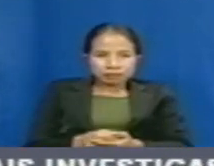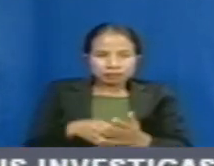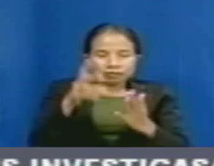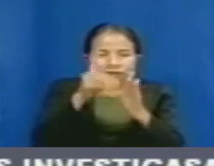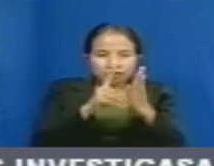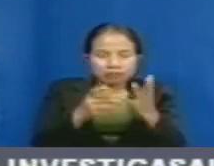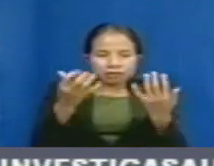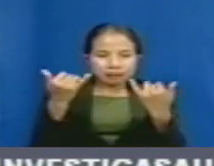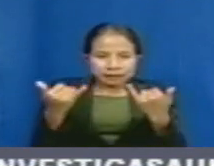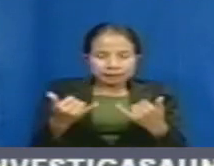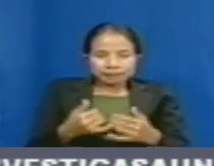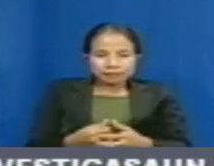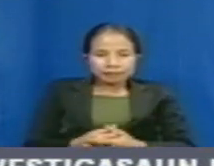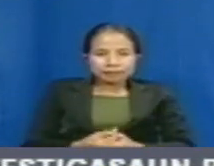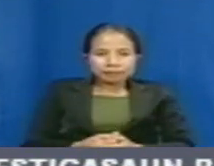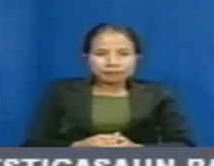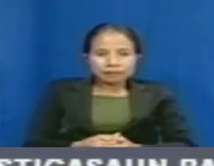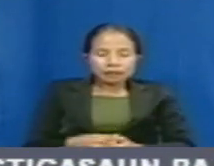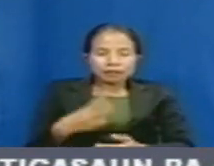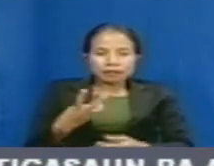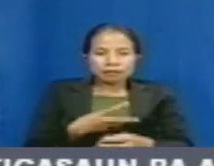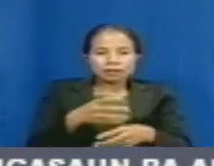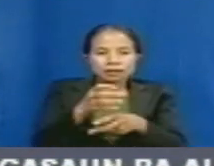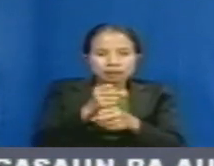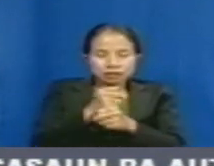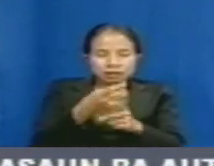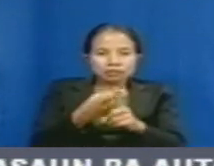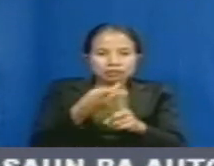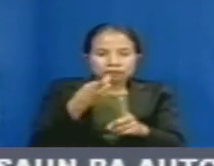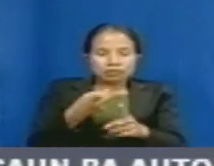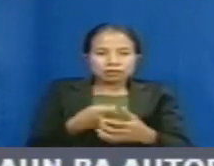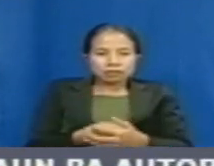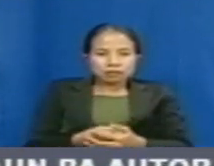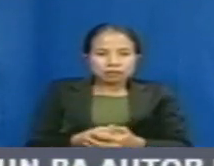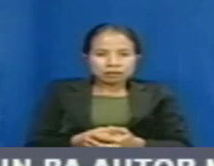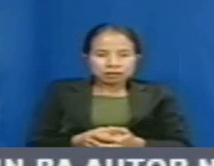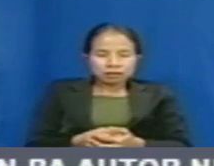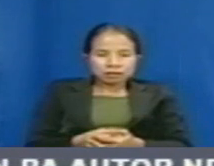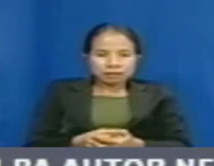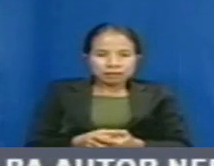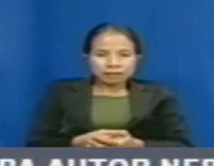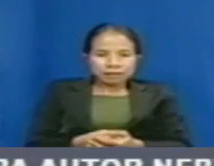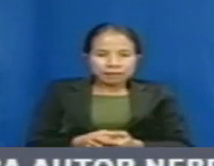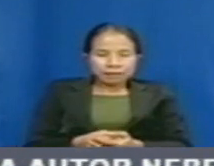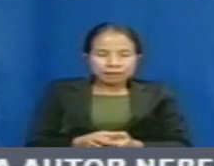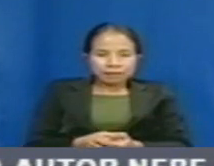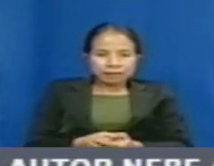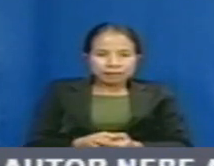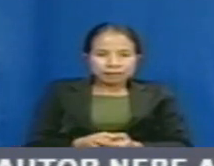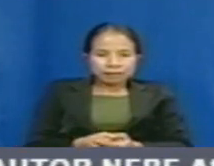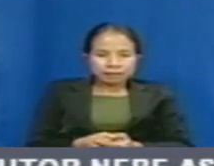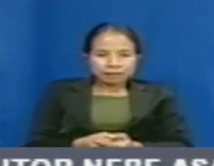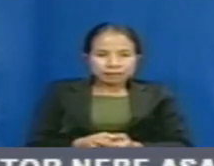Dados provisórios em nível na carta ensino, usi administração estatal em Niena, mas